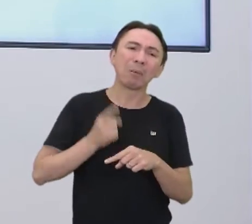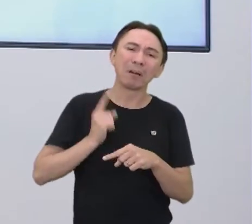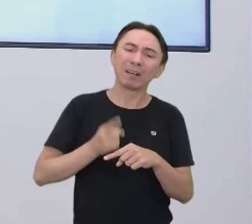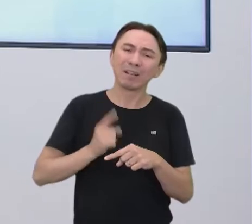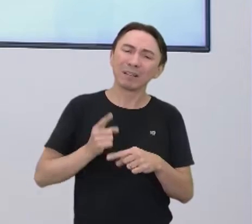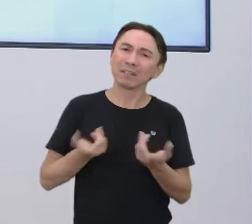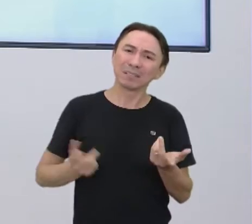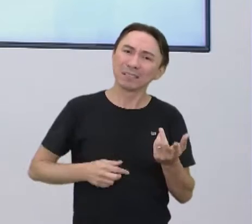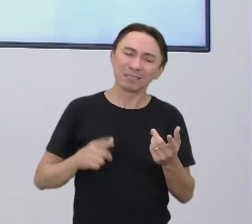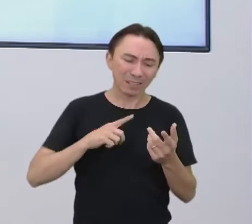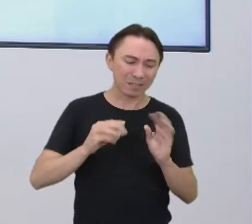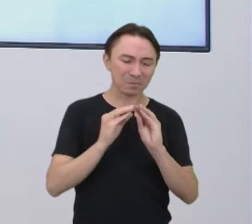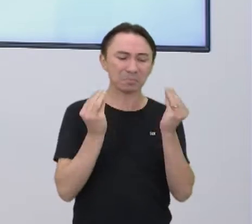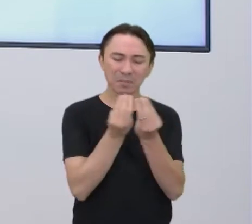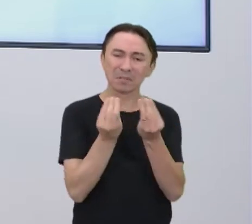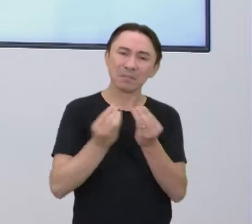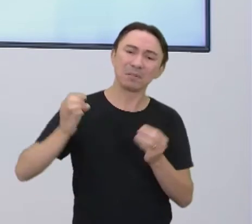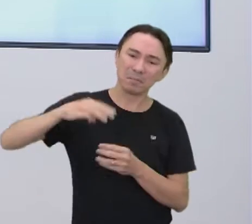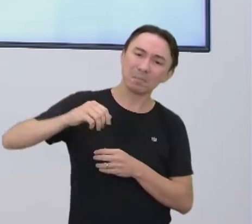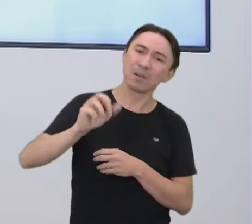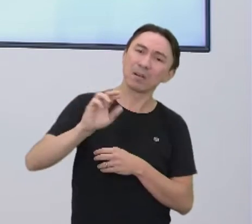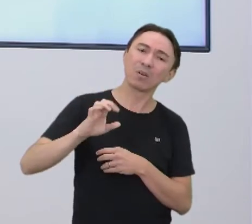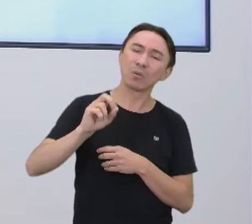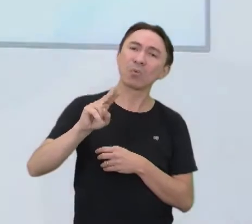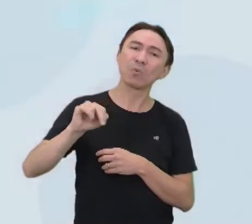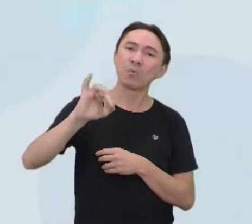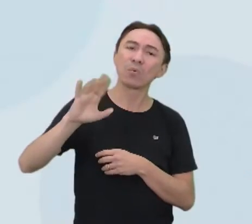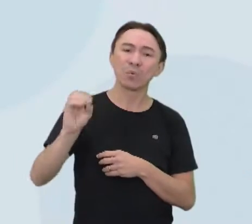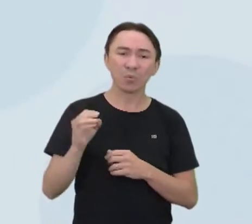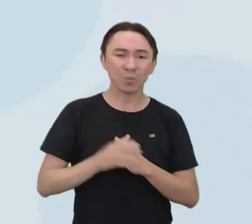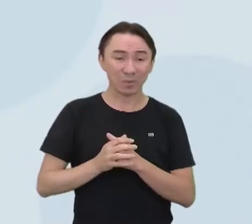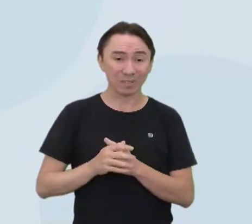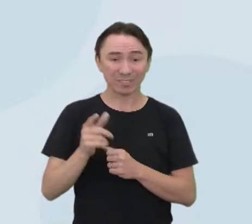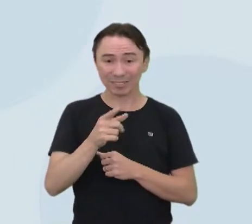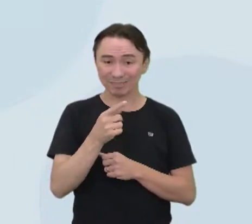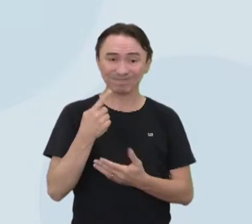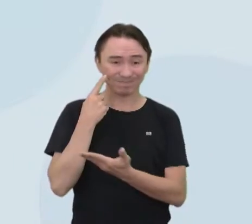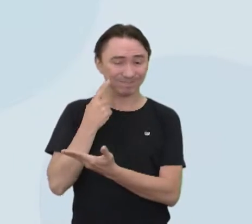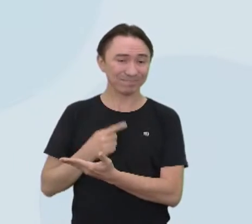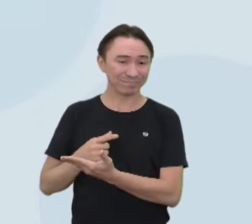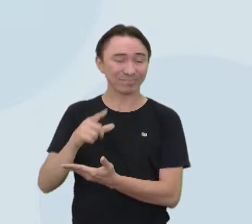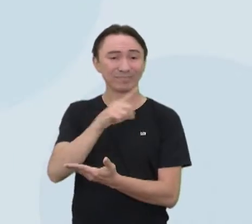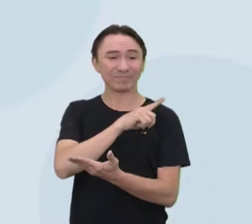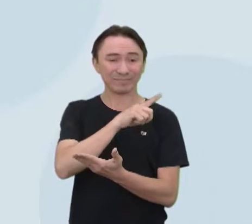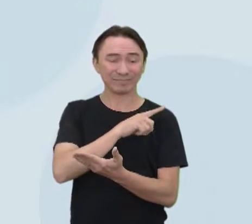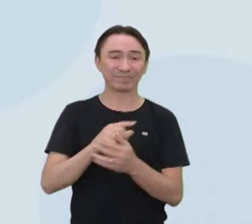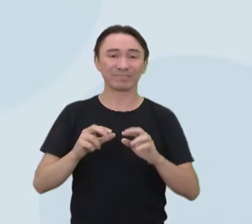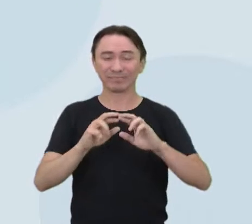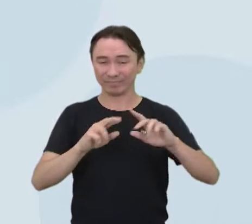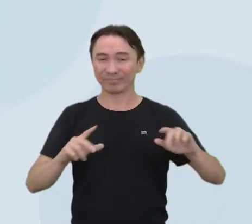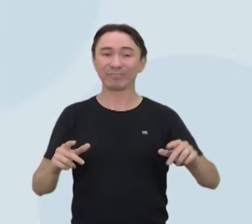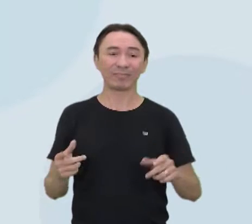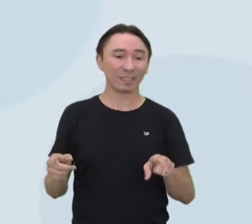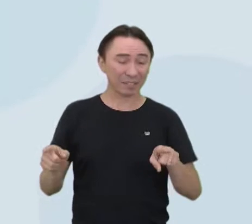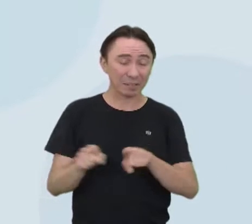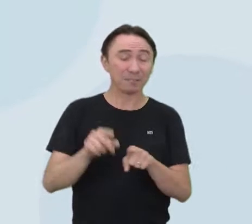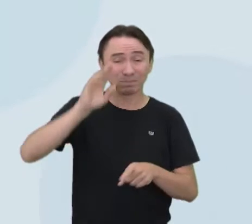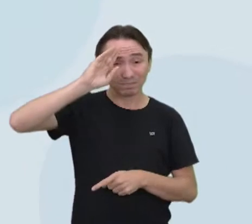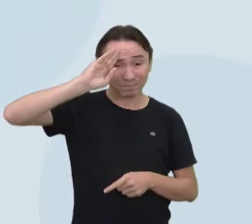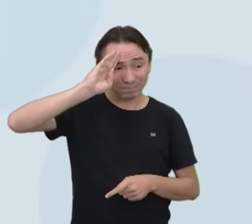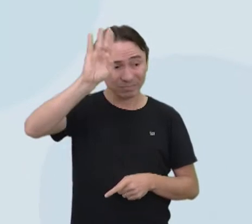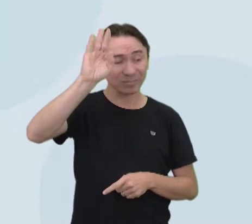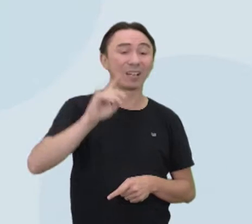ali? E aí, por isso que eles sugeriram que a principal fonte dessa contaminação por mercúrio seria decorrente de um